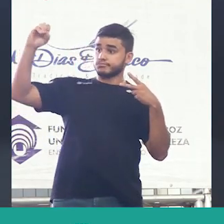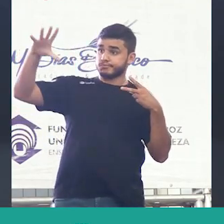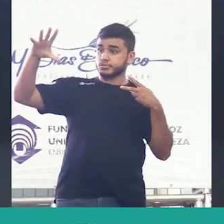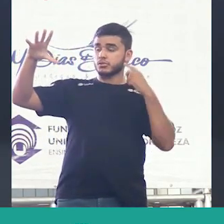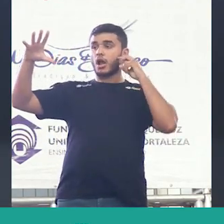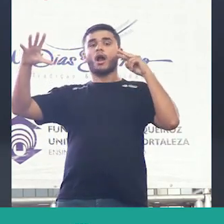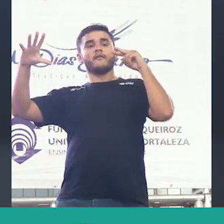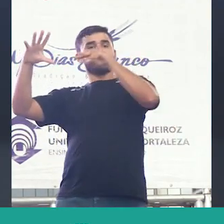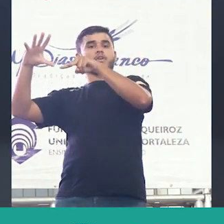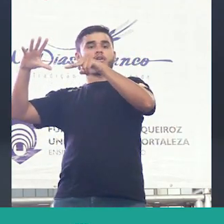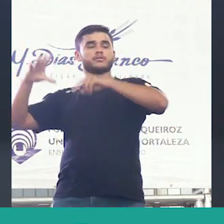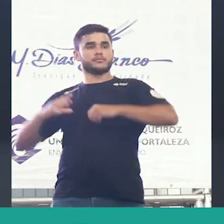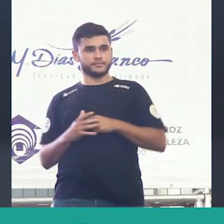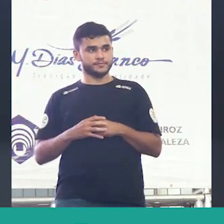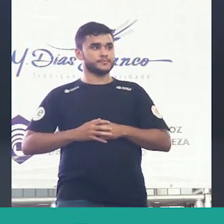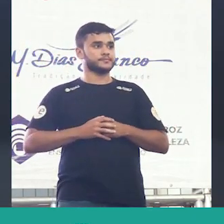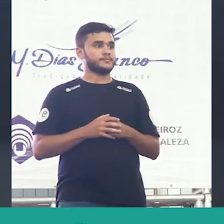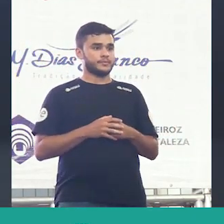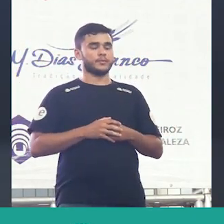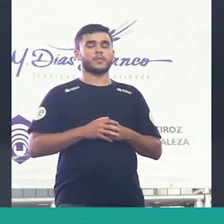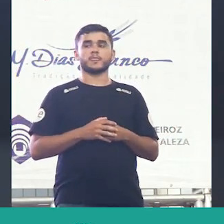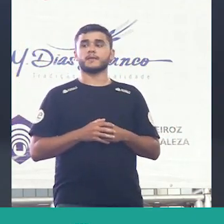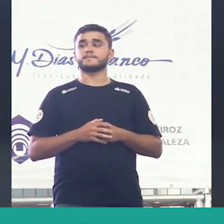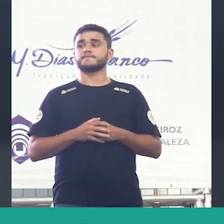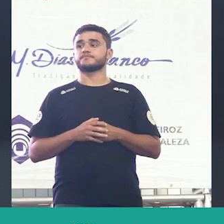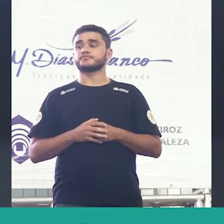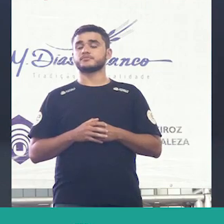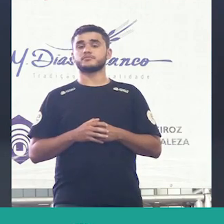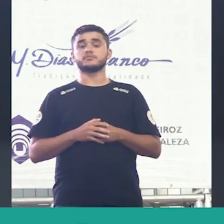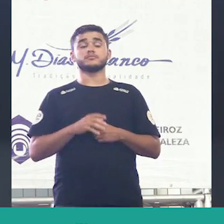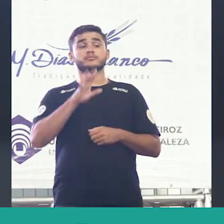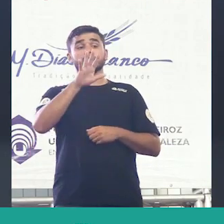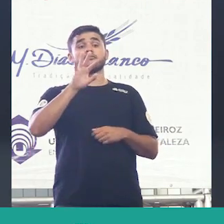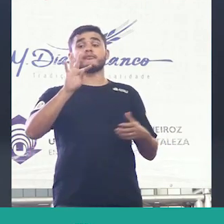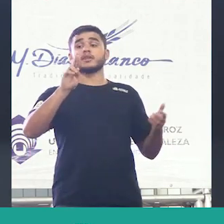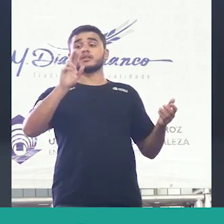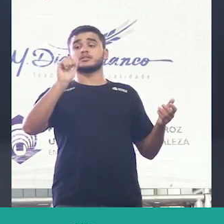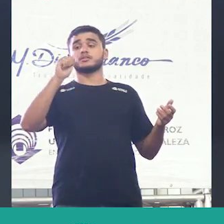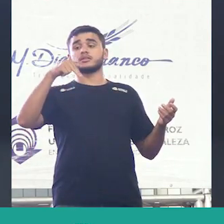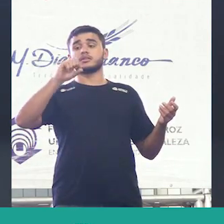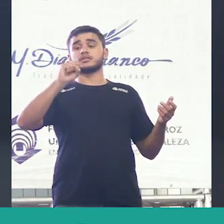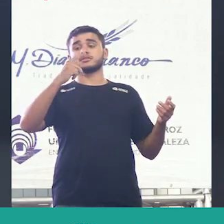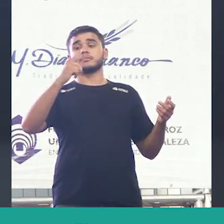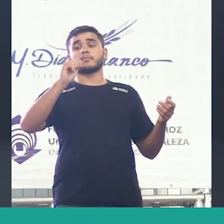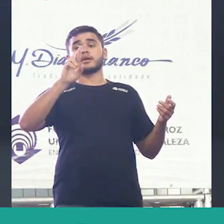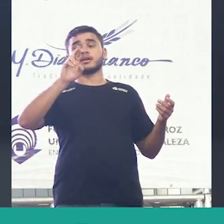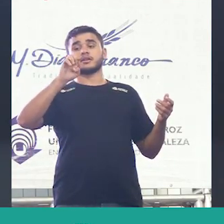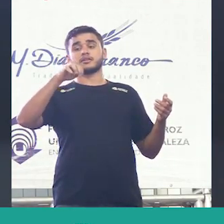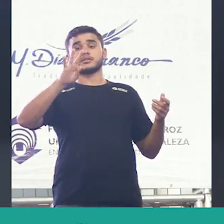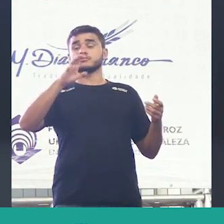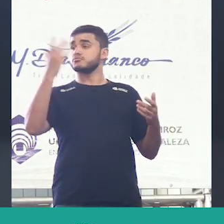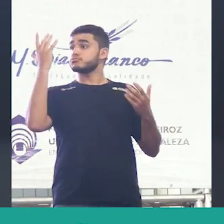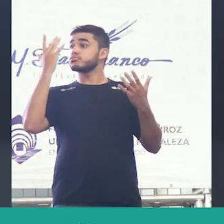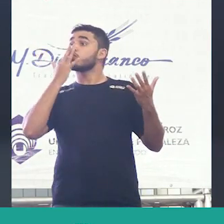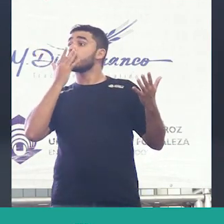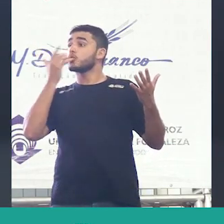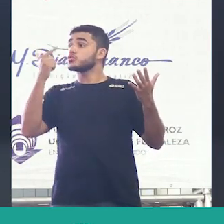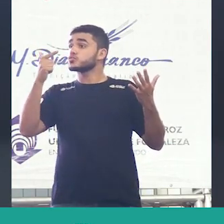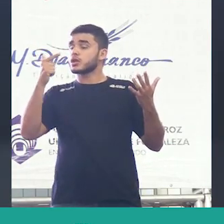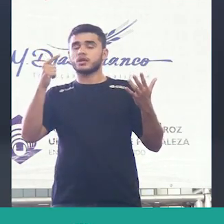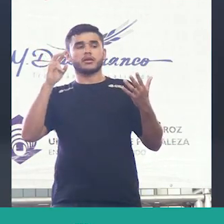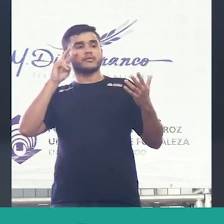para refletir e ser visível. Foi claro? Meios transparentes são fontes de luz? Não, porque não são